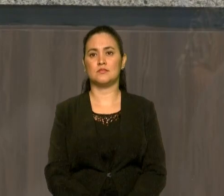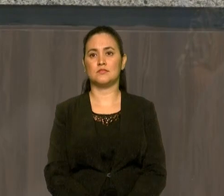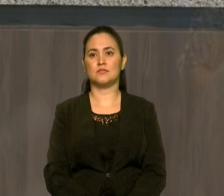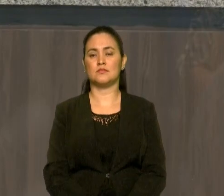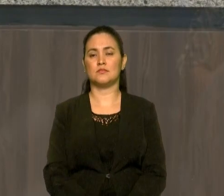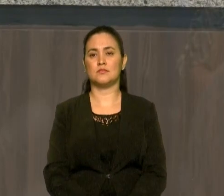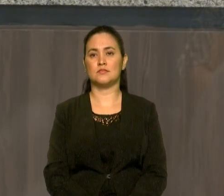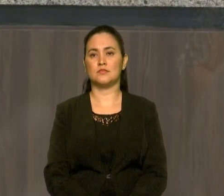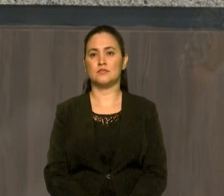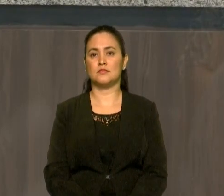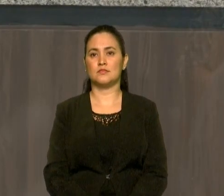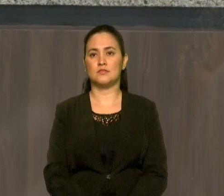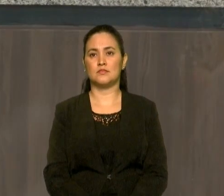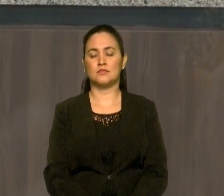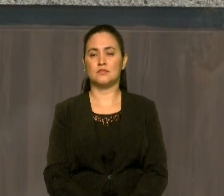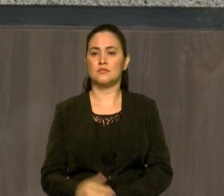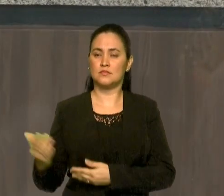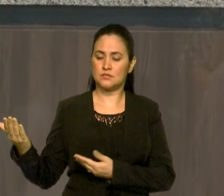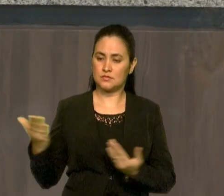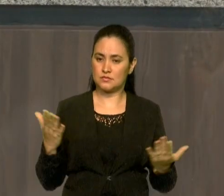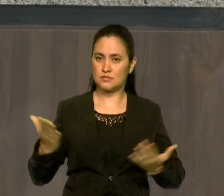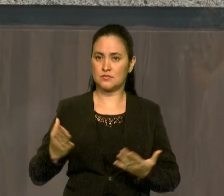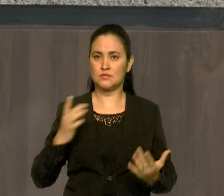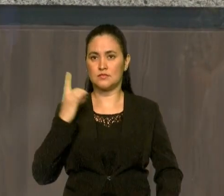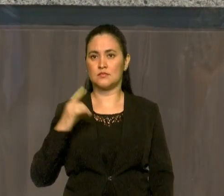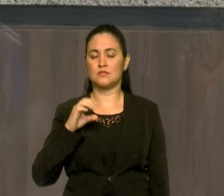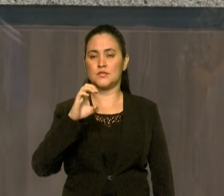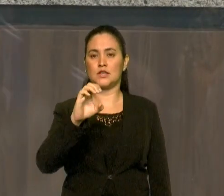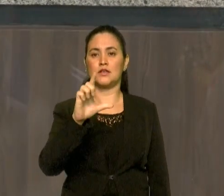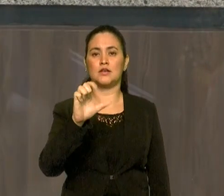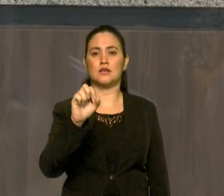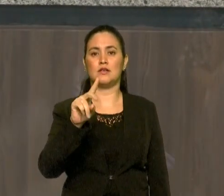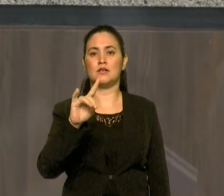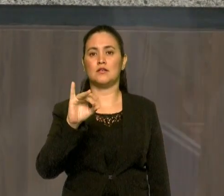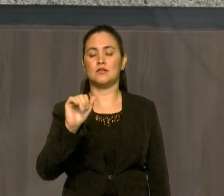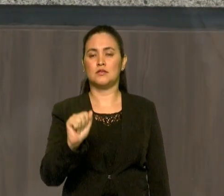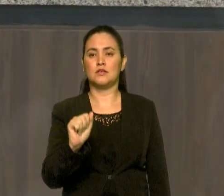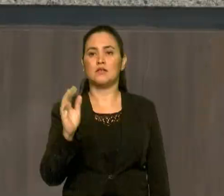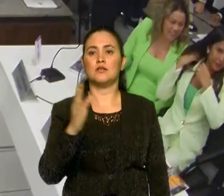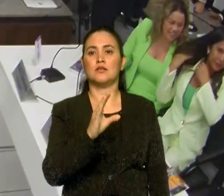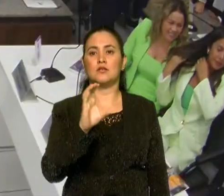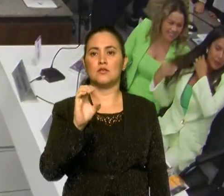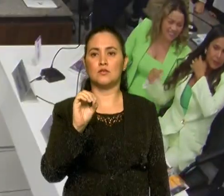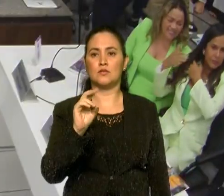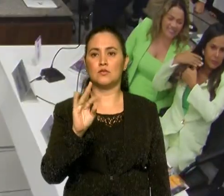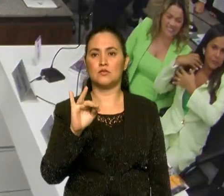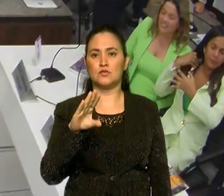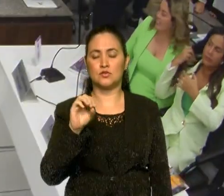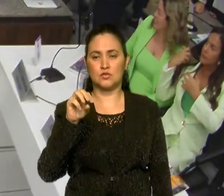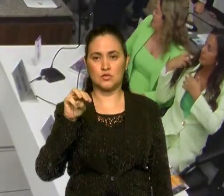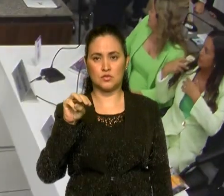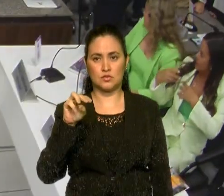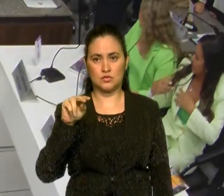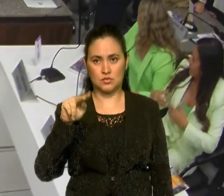Com a palavra, a deputada Cláudia Coutinho, por 5 minutos, sem a parte.